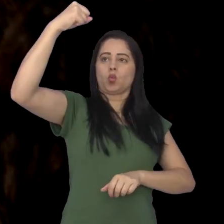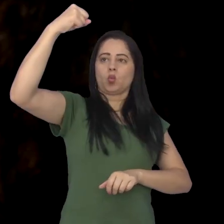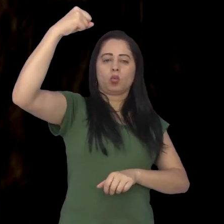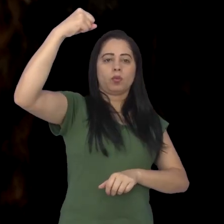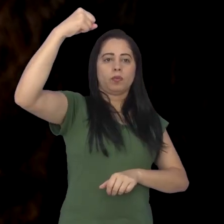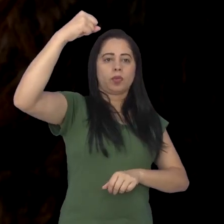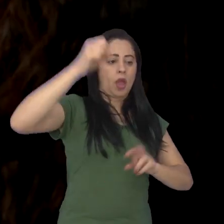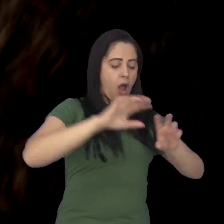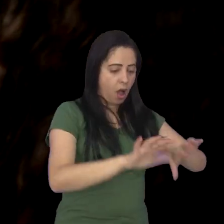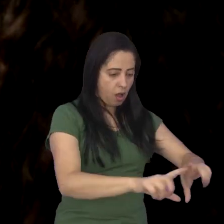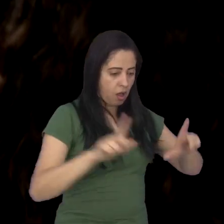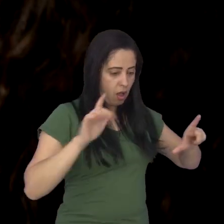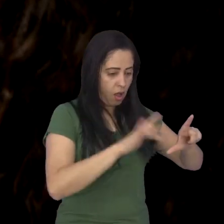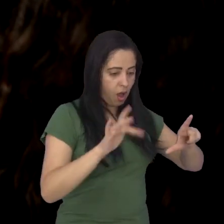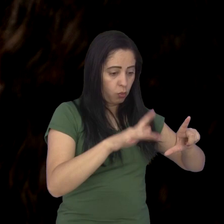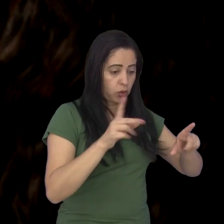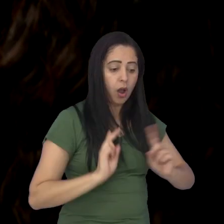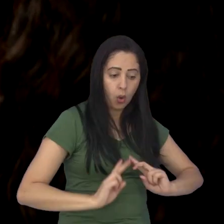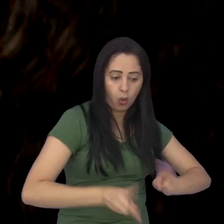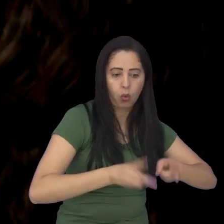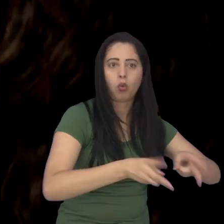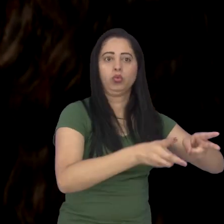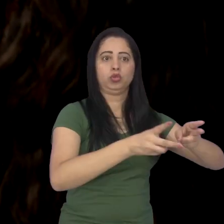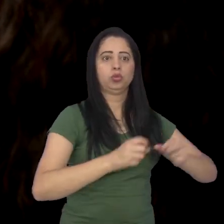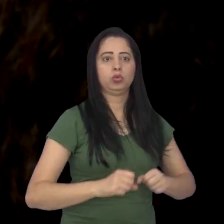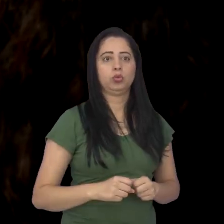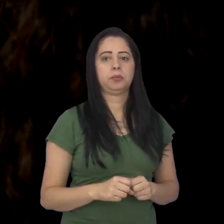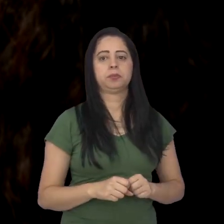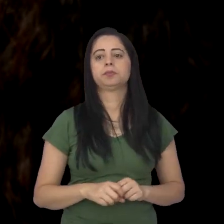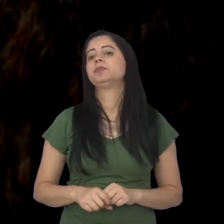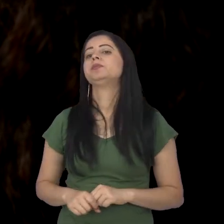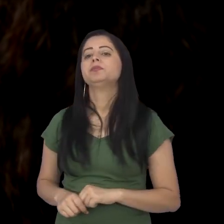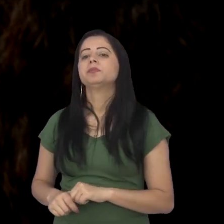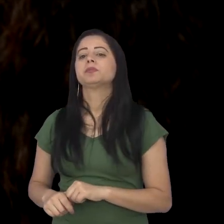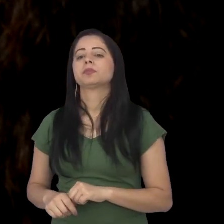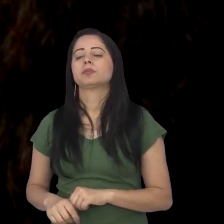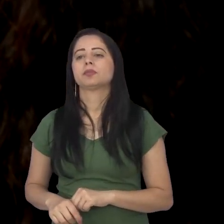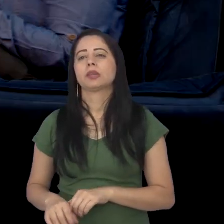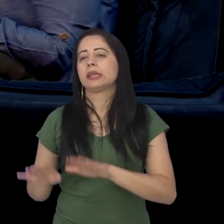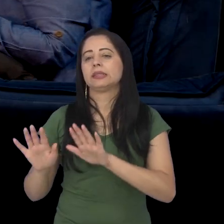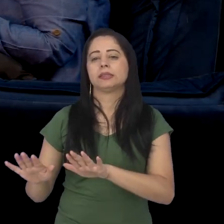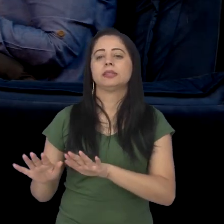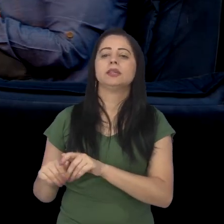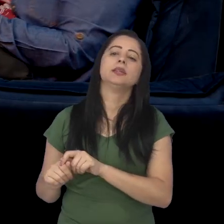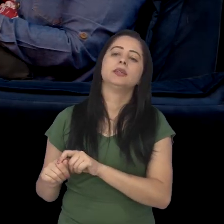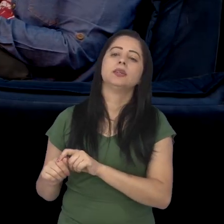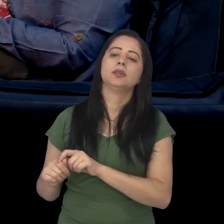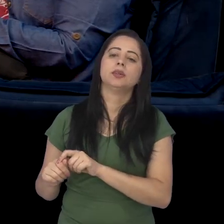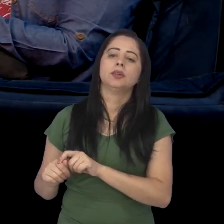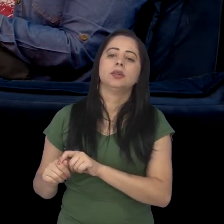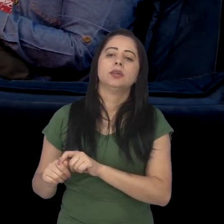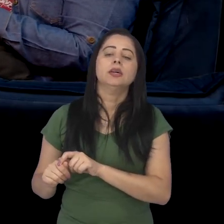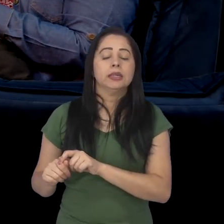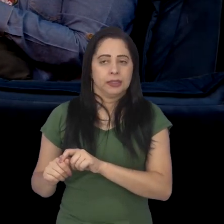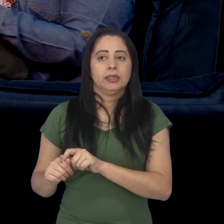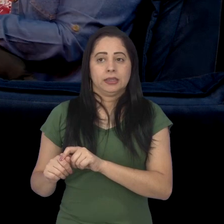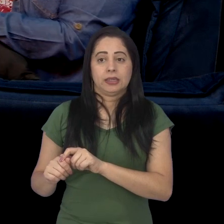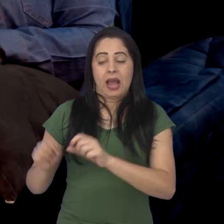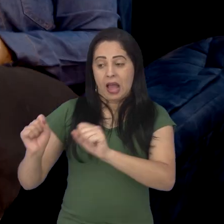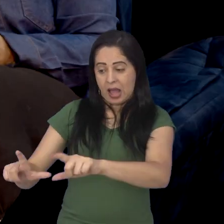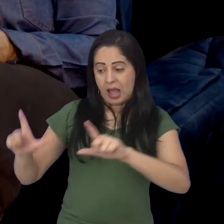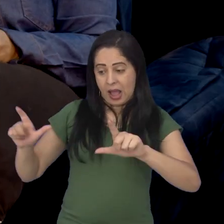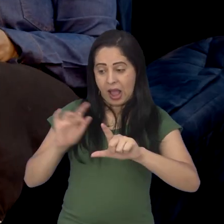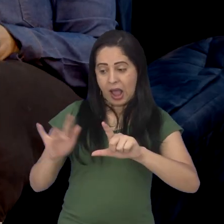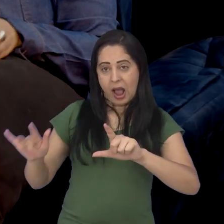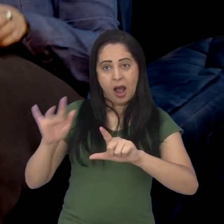no caminho. Então essa urna é própria para nós. Bem roots para o Brasil. E essa história de